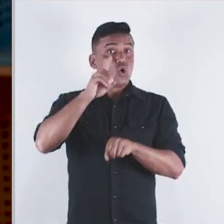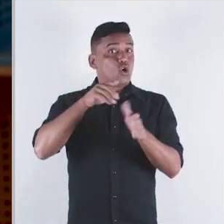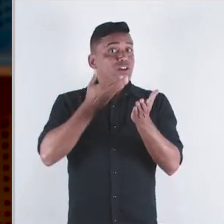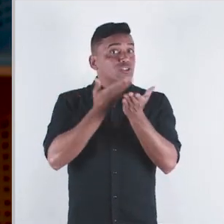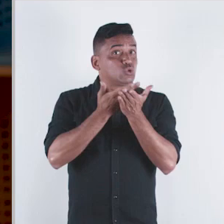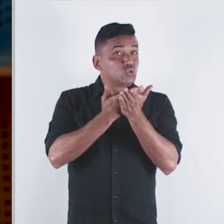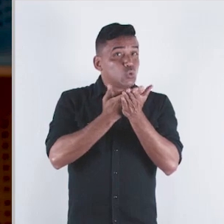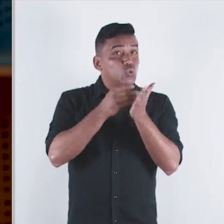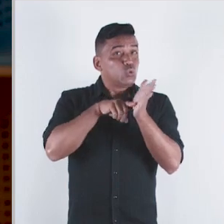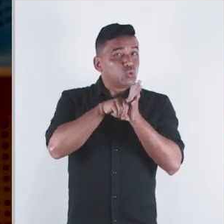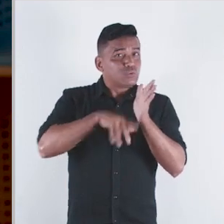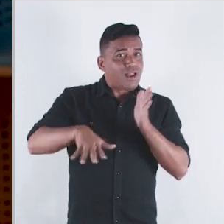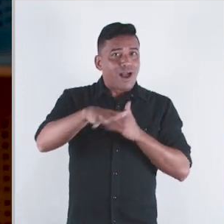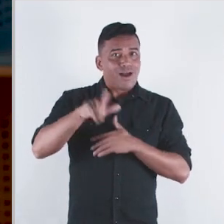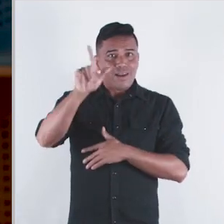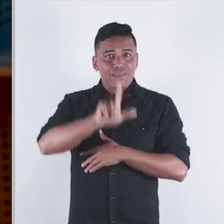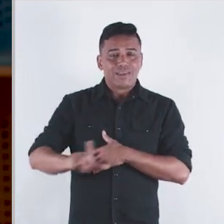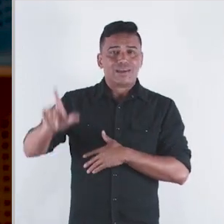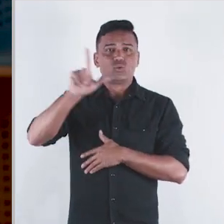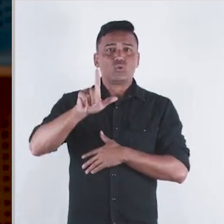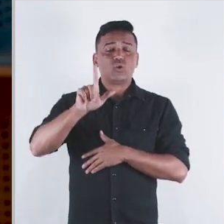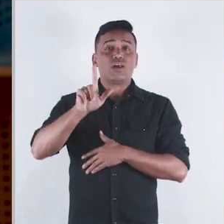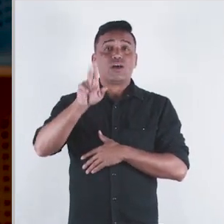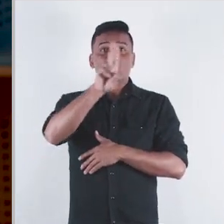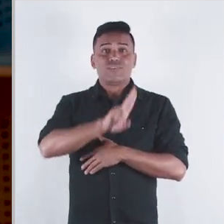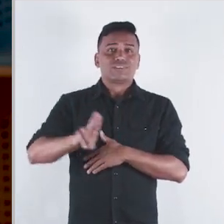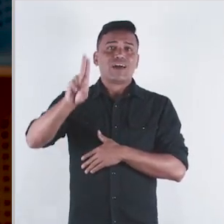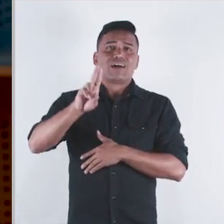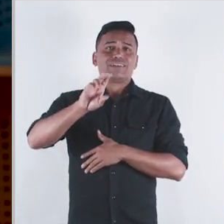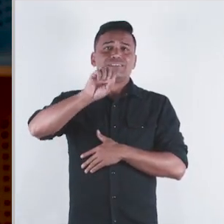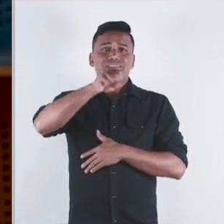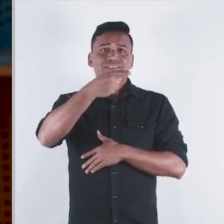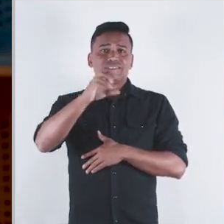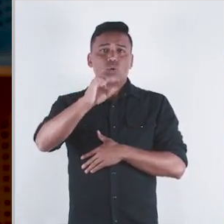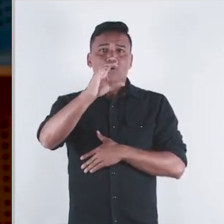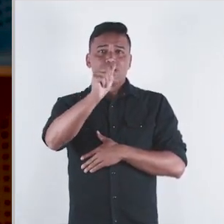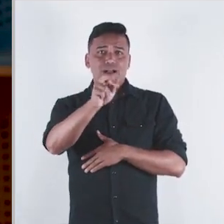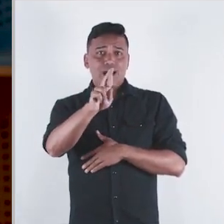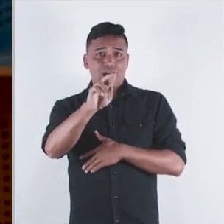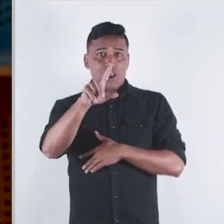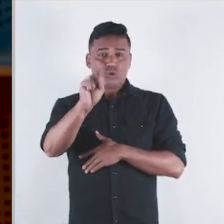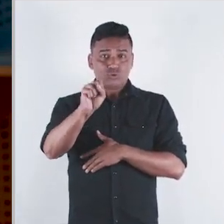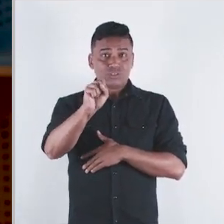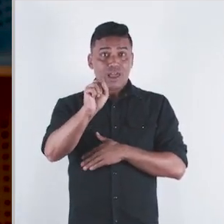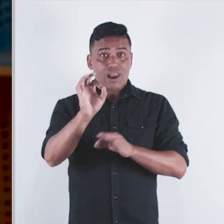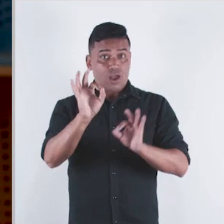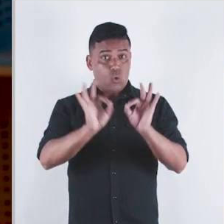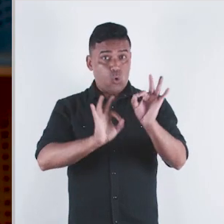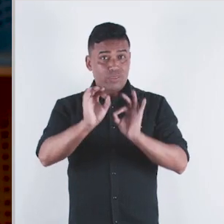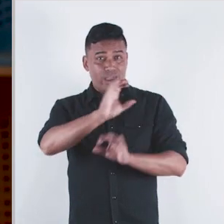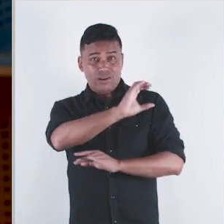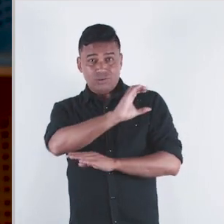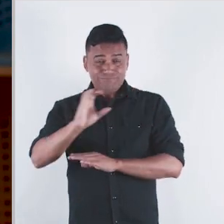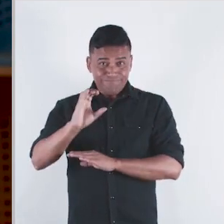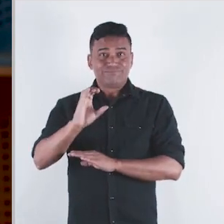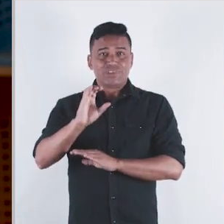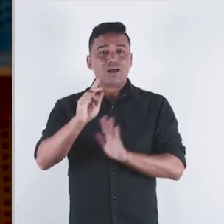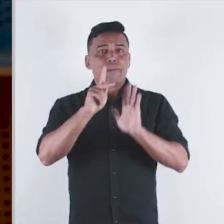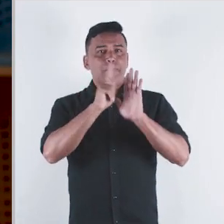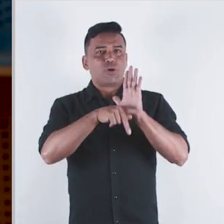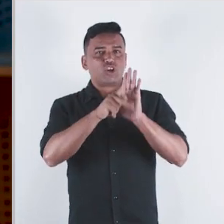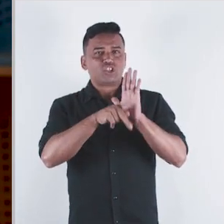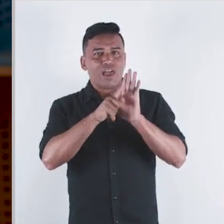da Universidade Federal de São Carlos e que coordena o projeto Repositório de Literatura